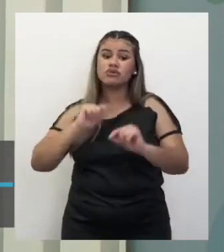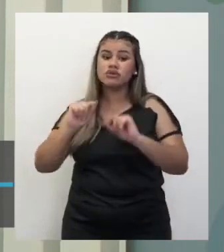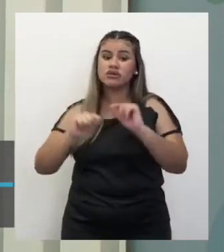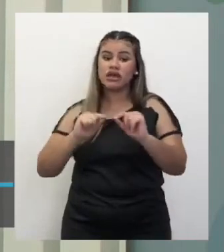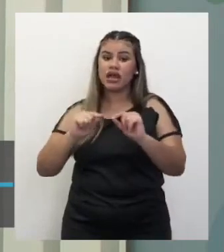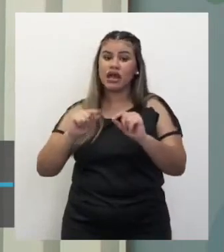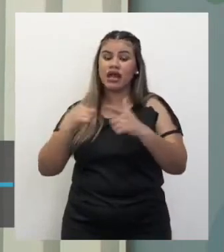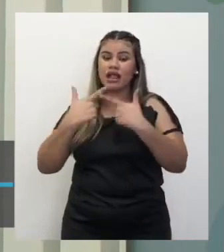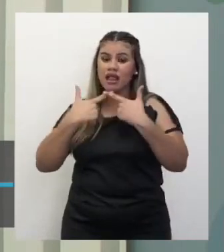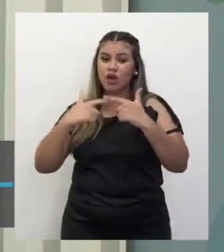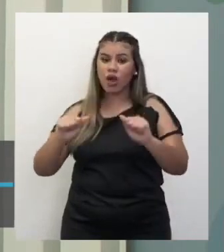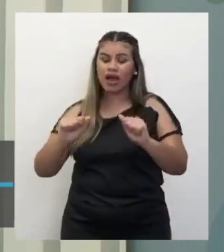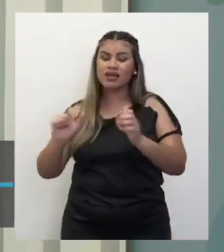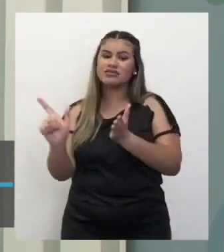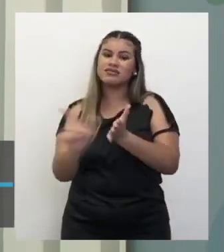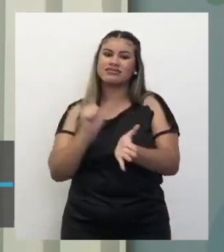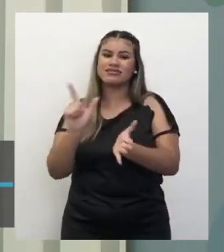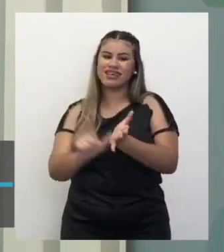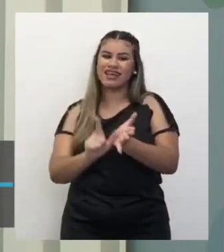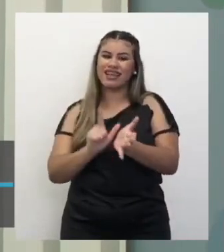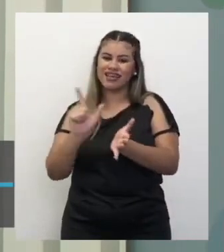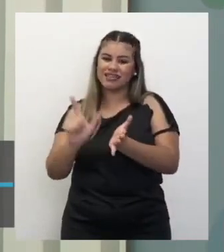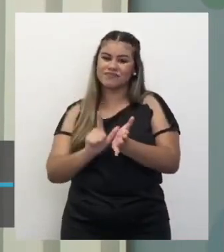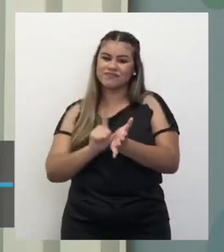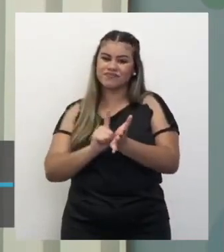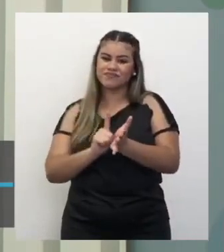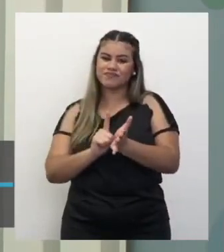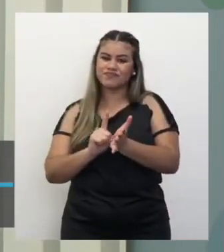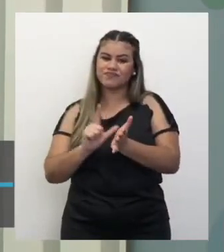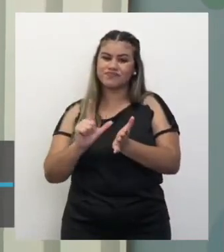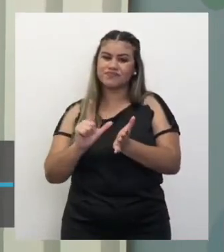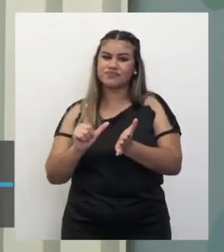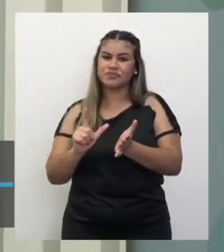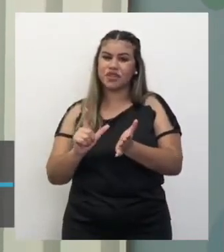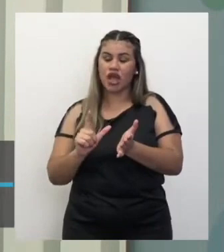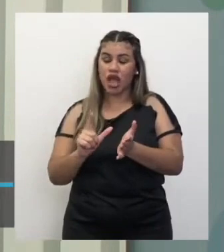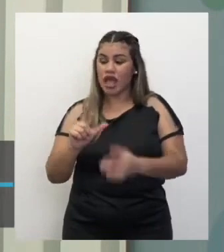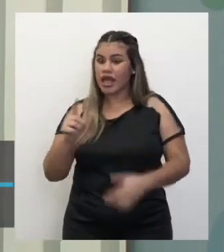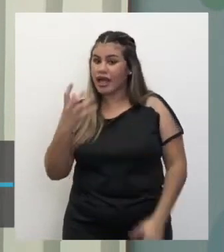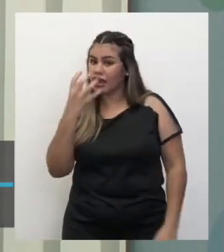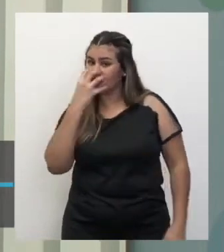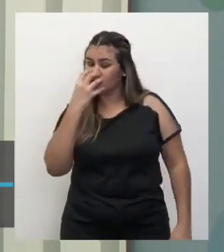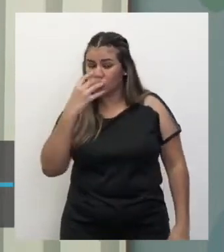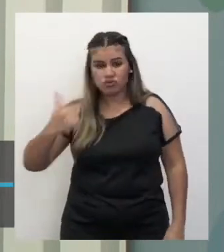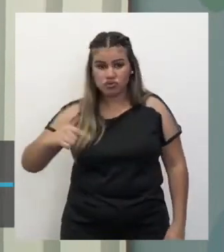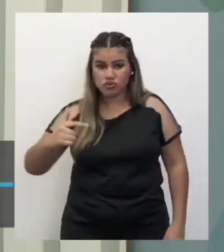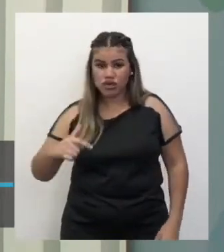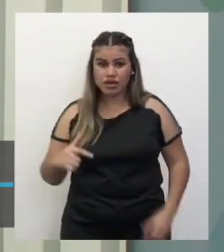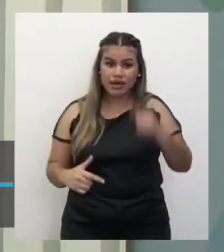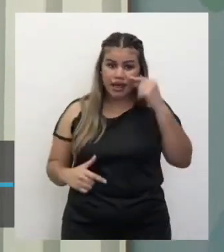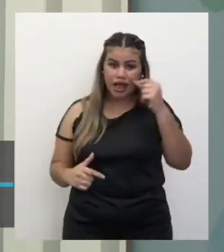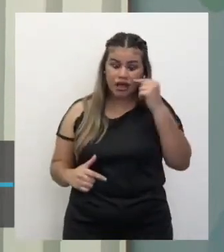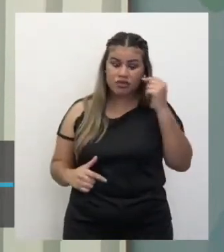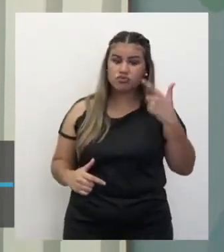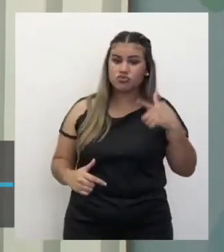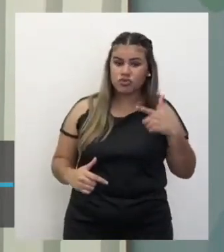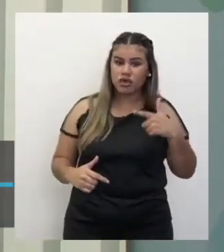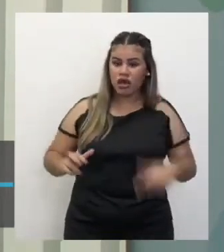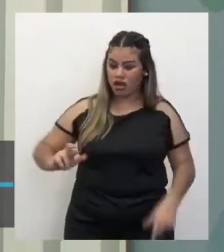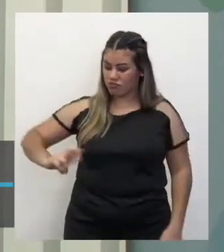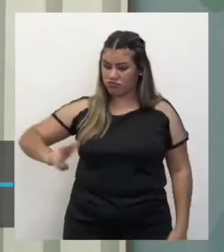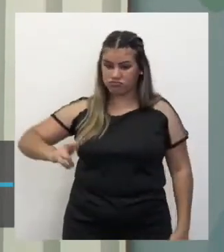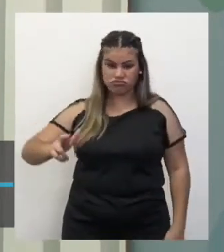em linguagem literária. O bicho aí não era um cão, o bicho não era um gato, o bicho não era um